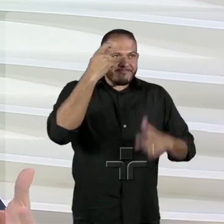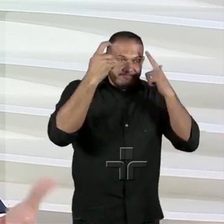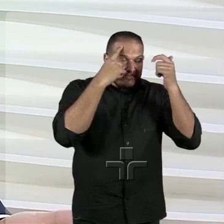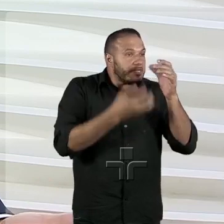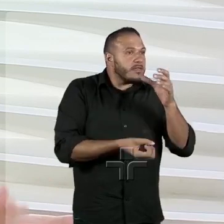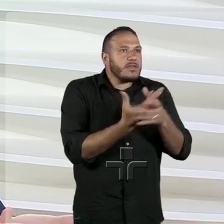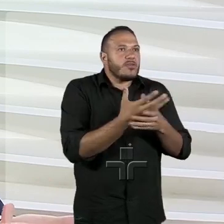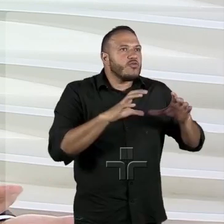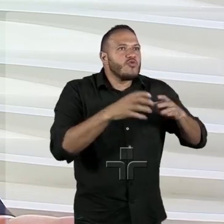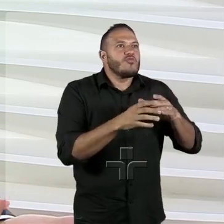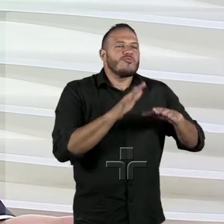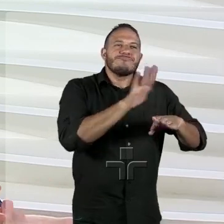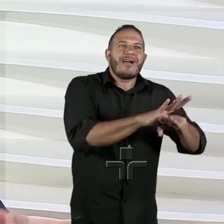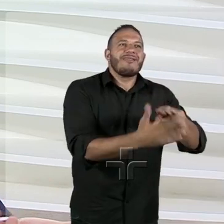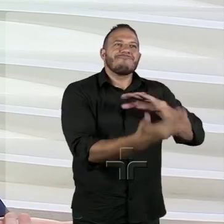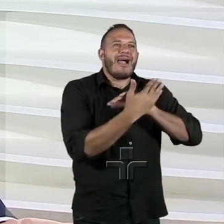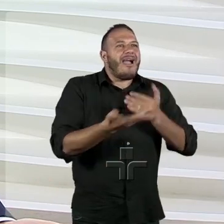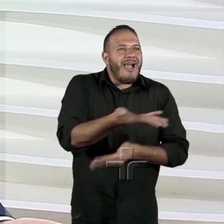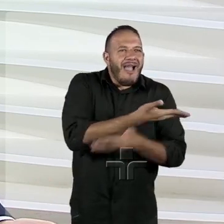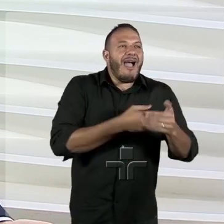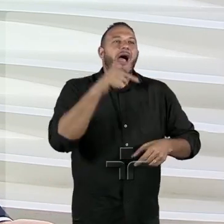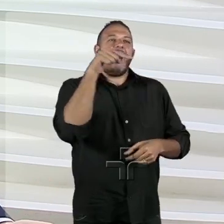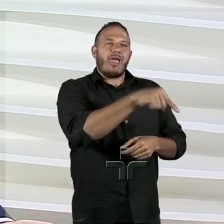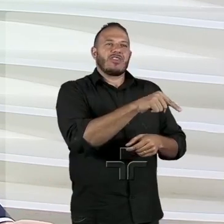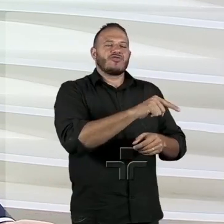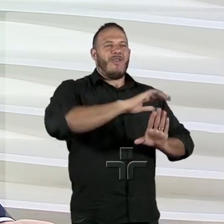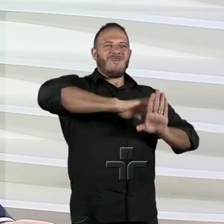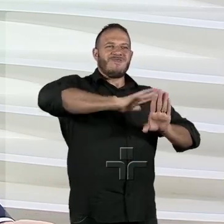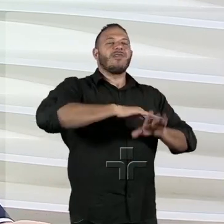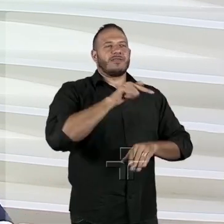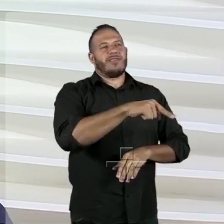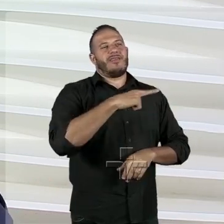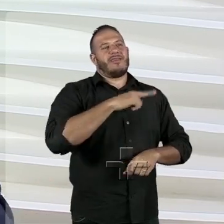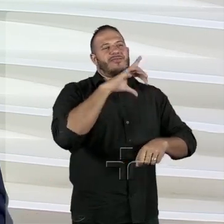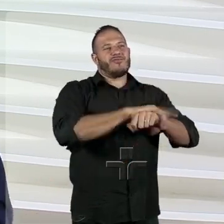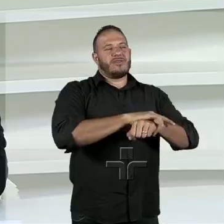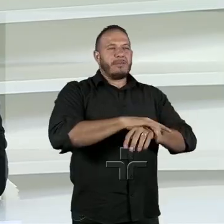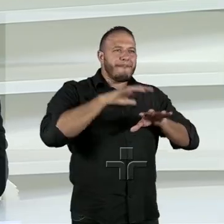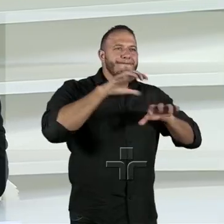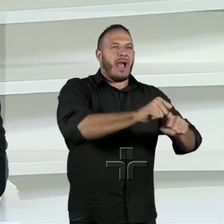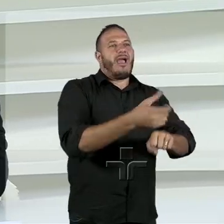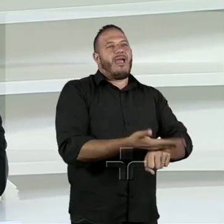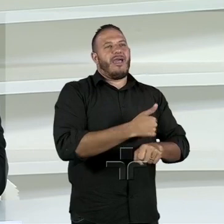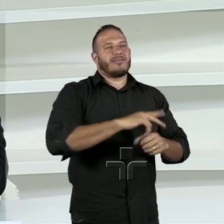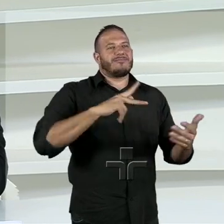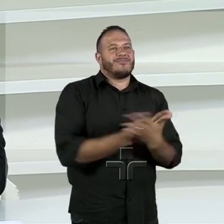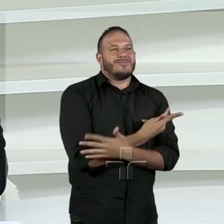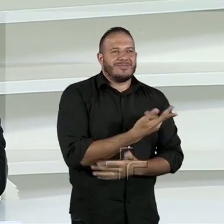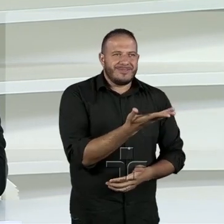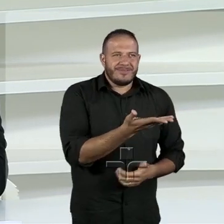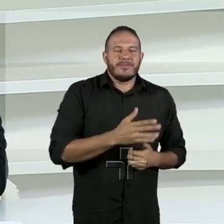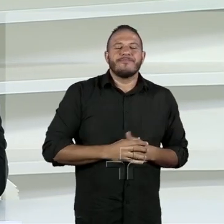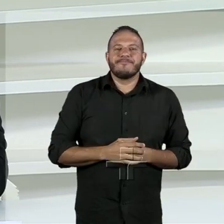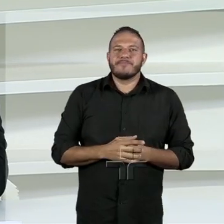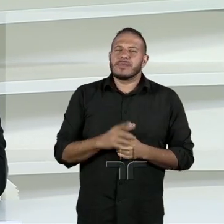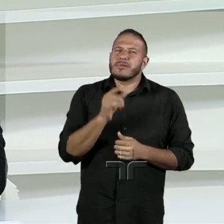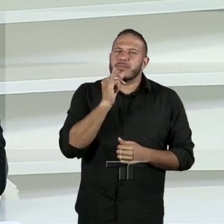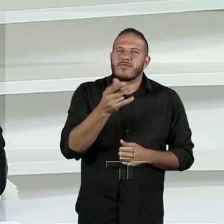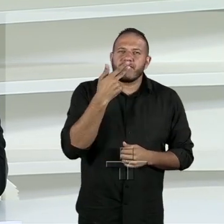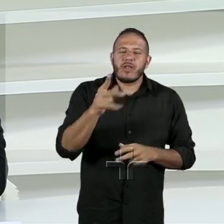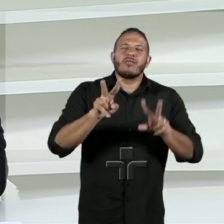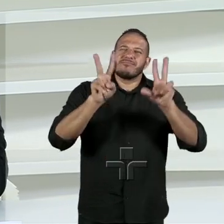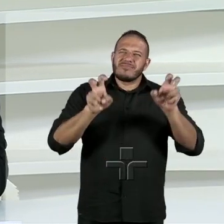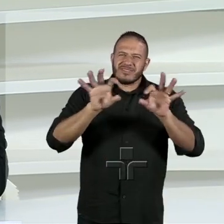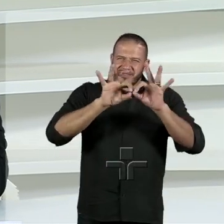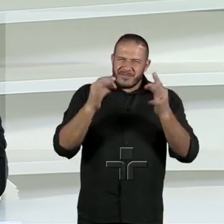de apoio, isso é dar segurança, porque a gente precisa atacar no problema antes. Desculpe, só complementando, nesse caso, o senhor falou da família,